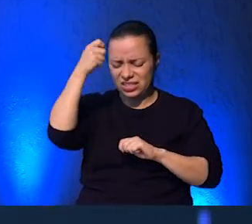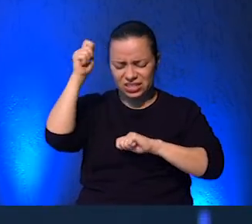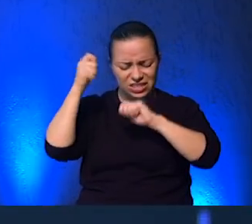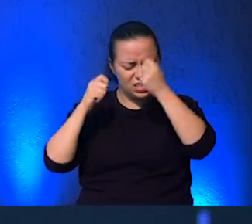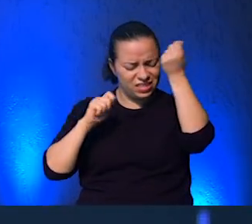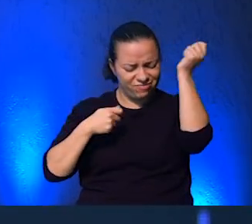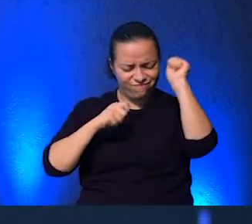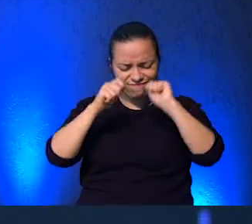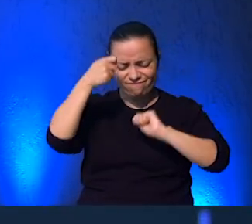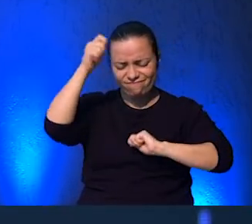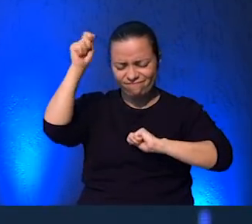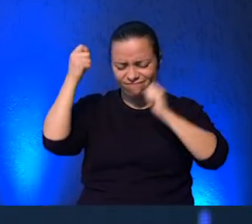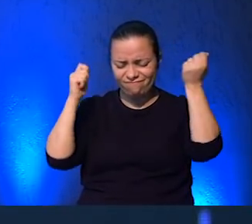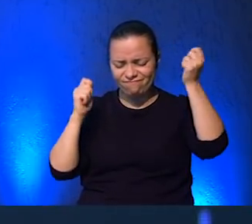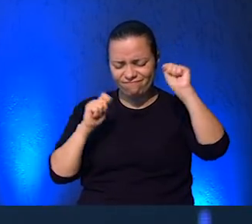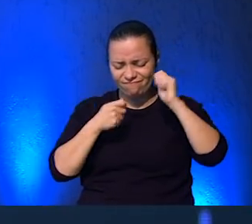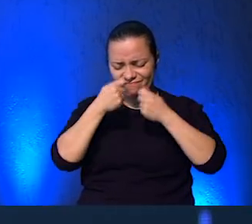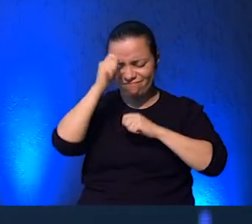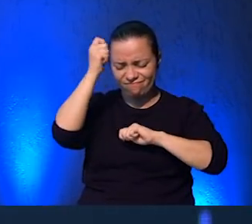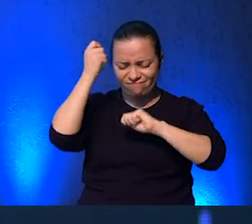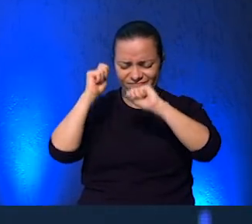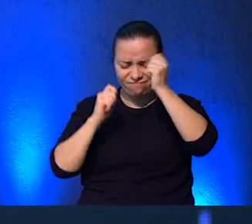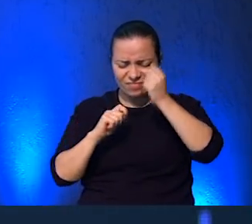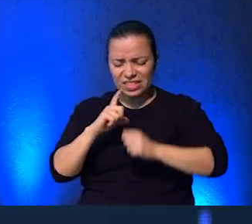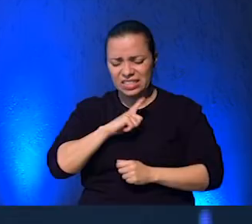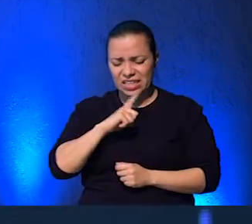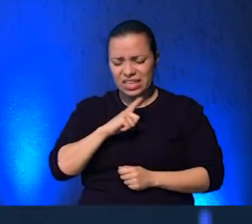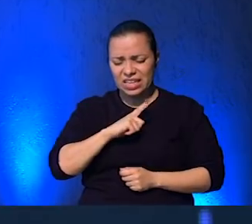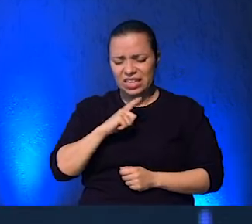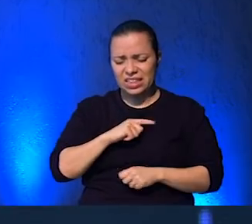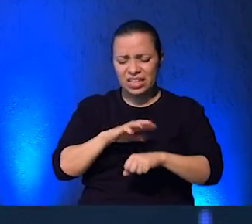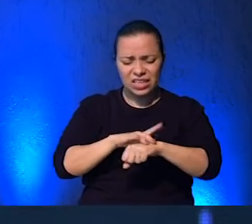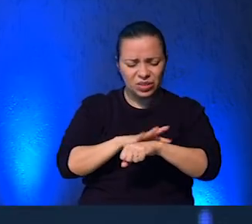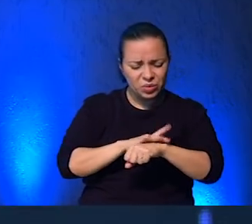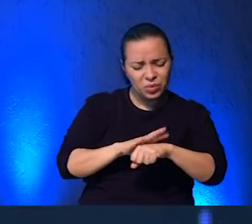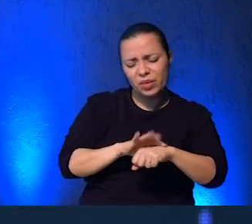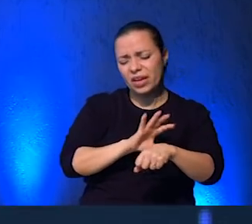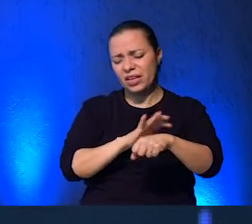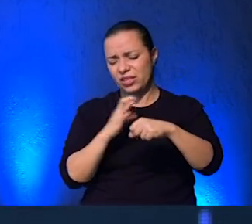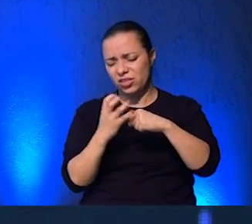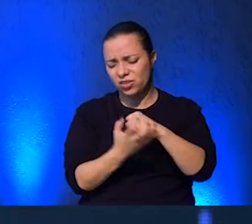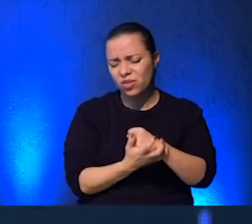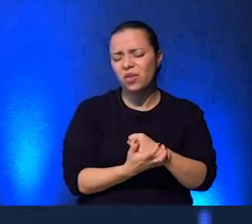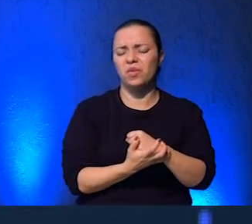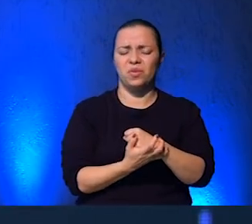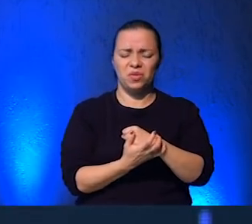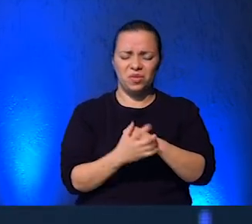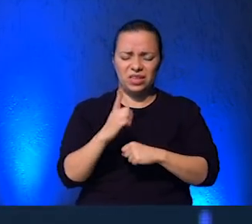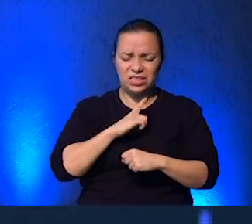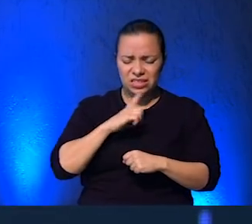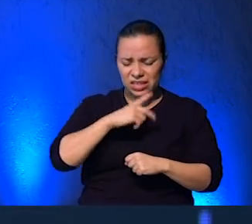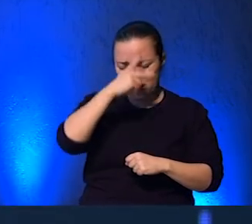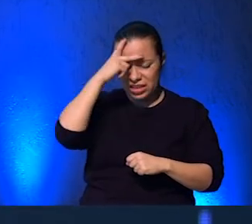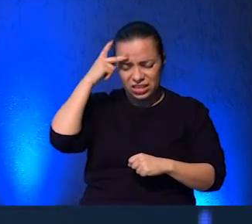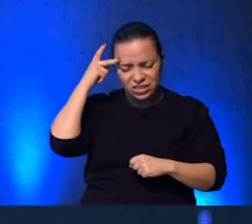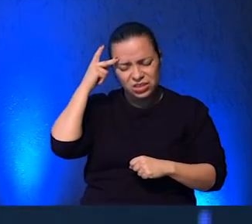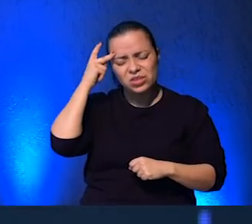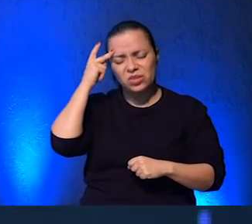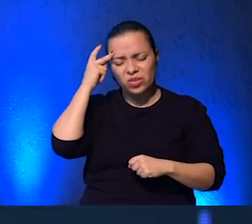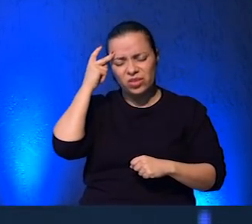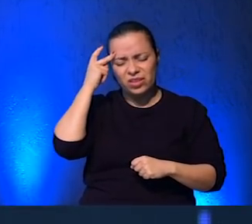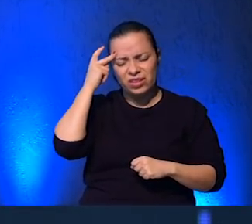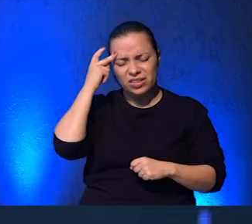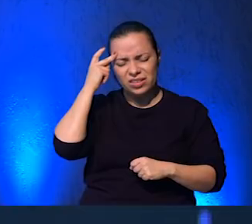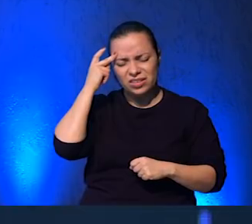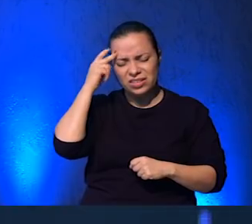tem alguém senhor lutando contra esse vírus com outras enfermidade o meu deus senhor em nome